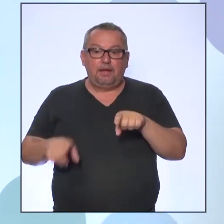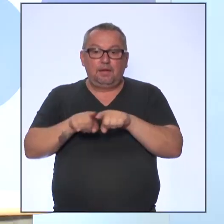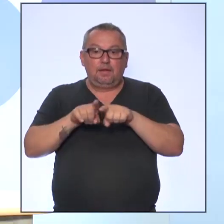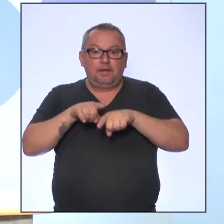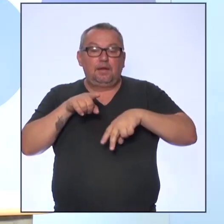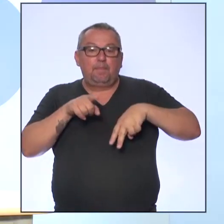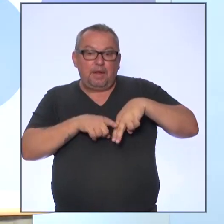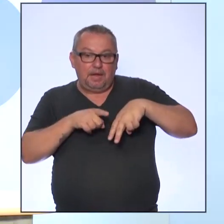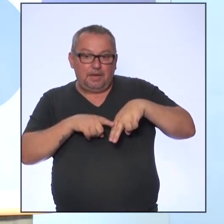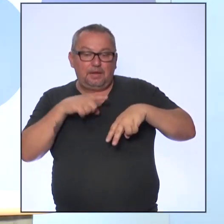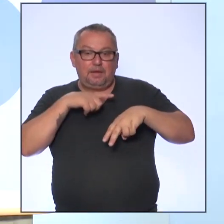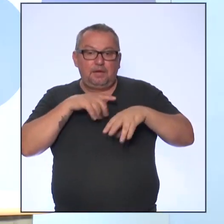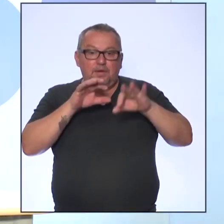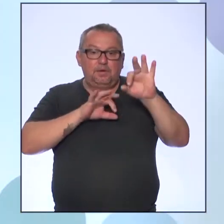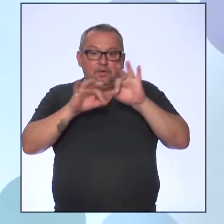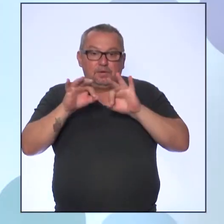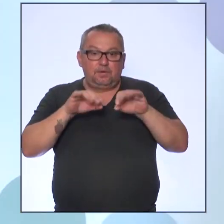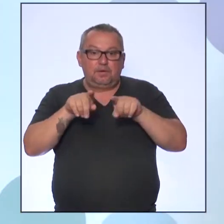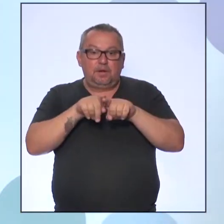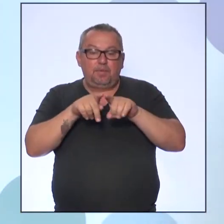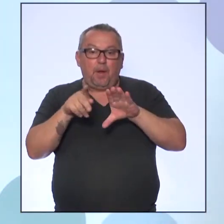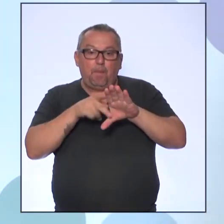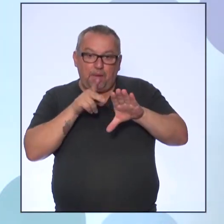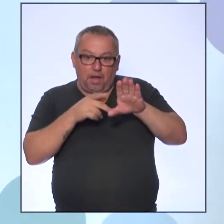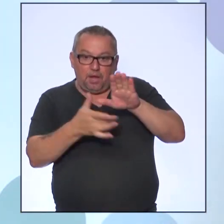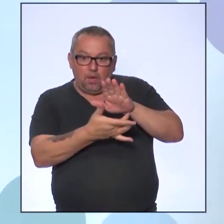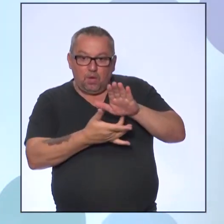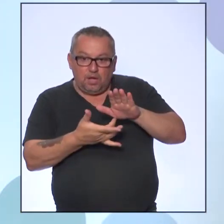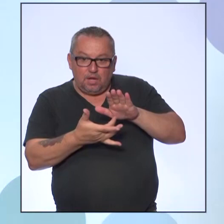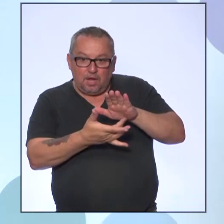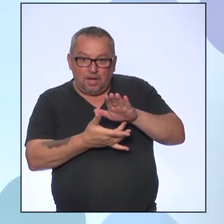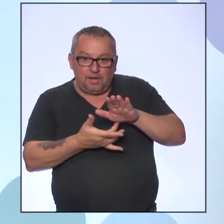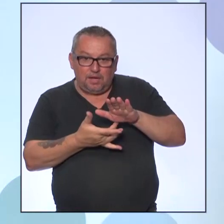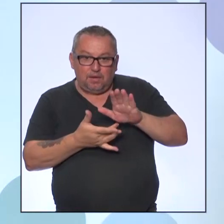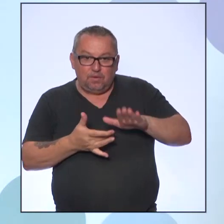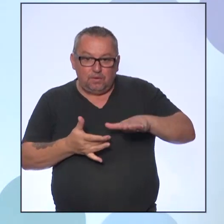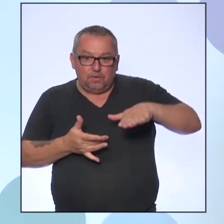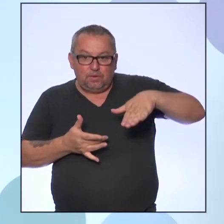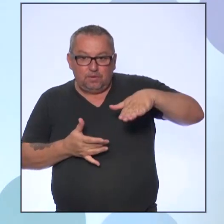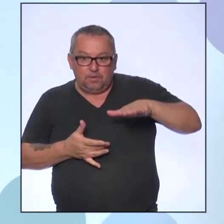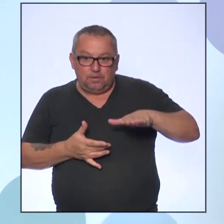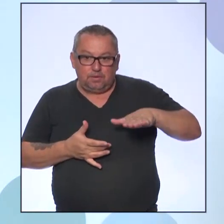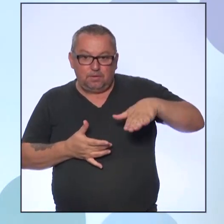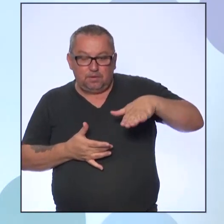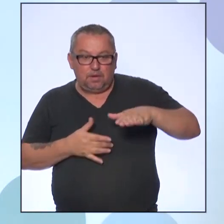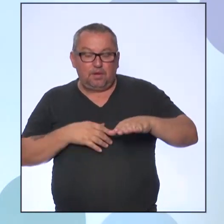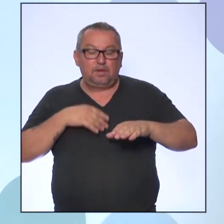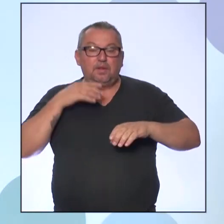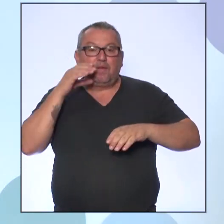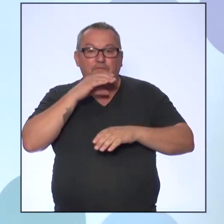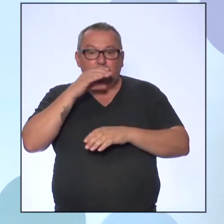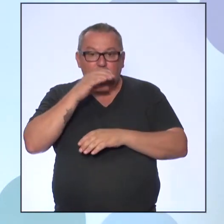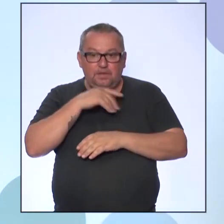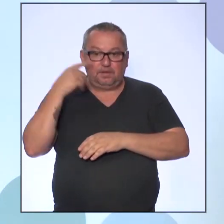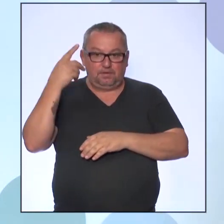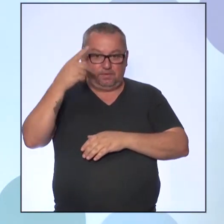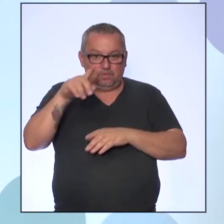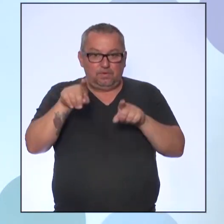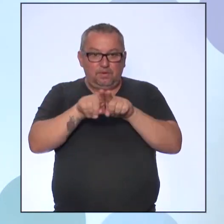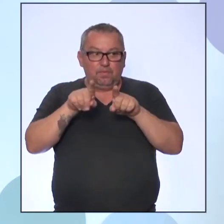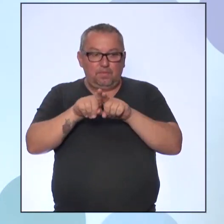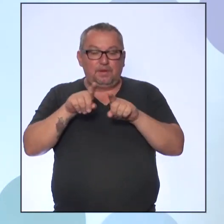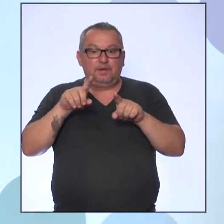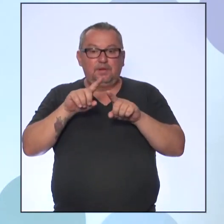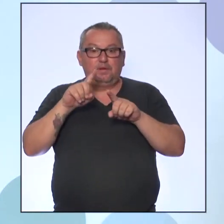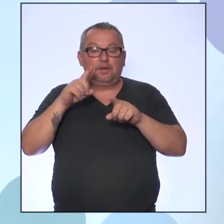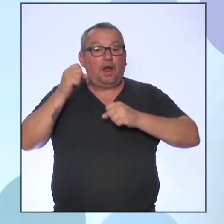movimentos harmoniosos. O calcanhar, né, vai depender o que? A elevação do calcanhar vai depender da velocidade, tá? Então, assim, na